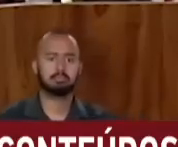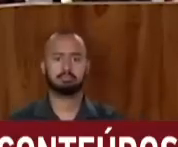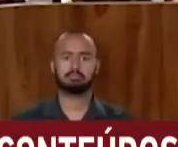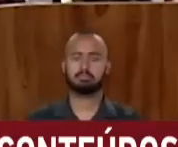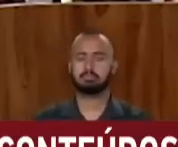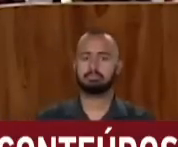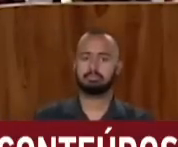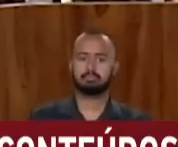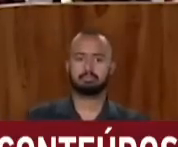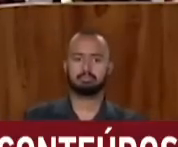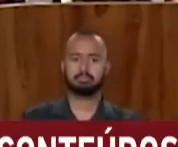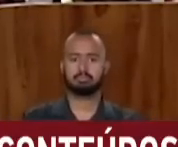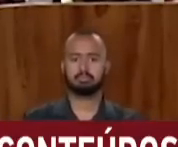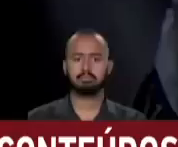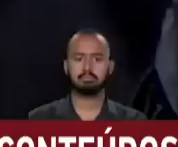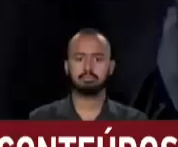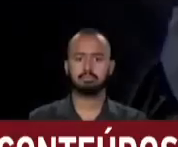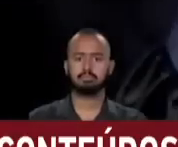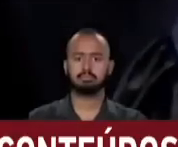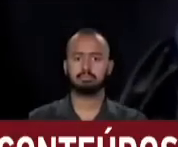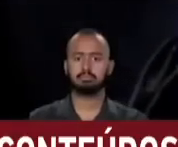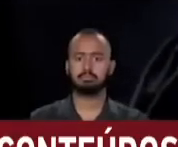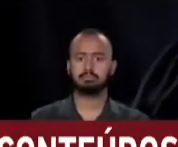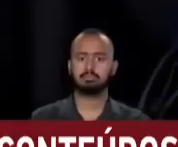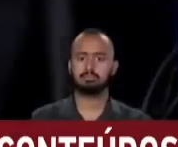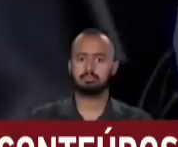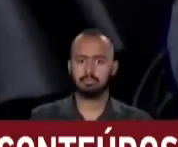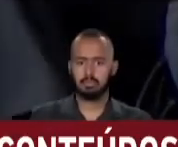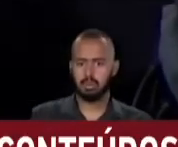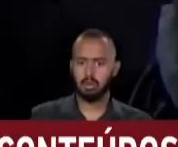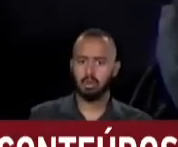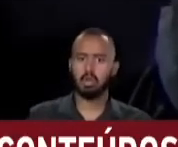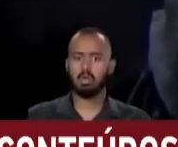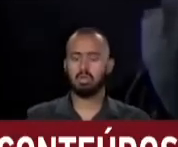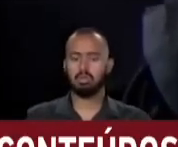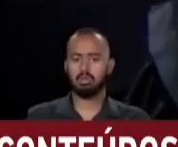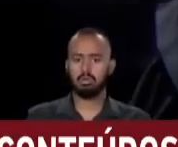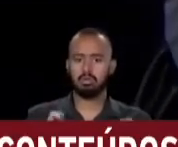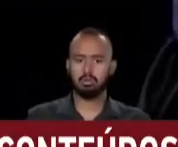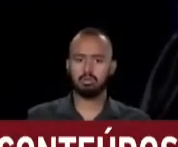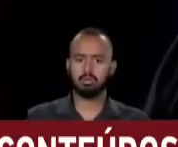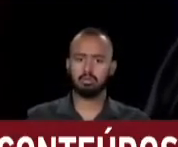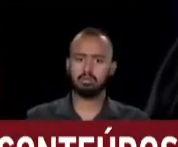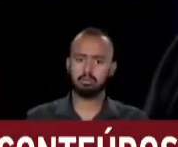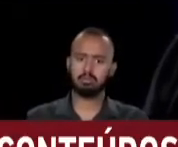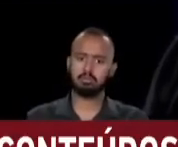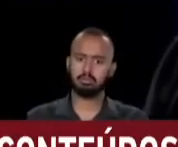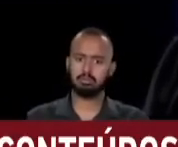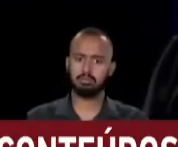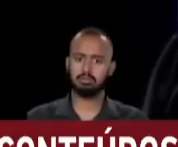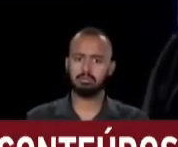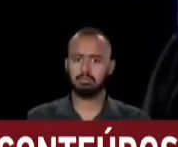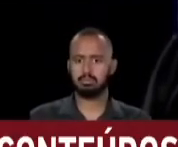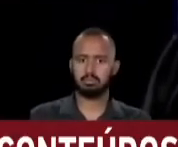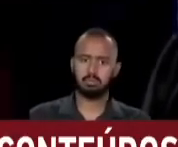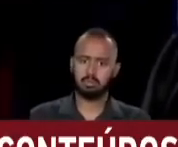conteúdos classificados como fake news. A novidade é que, pela resolução, para determinar o bloqueio de conteúdos, não será